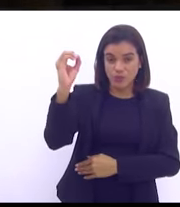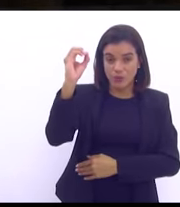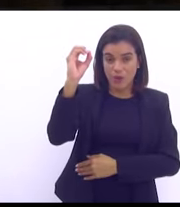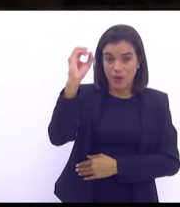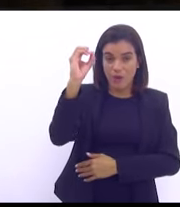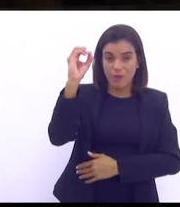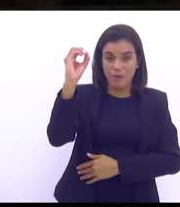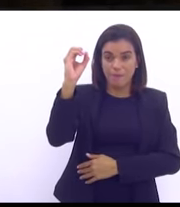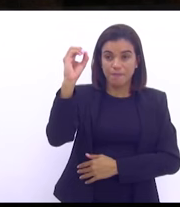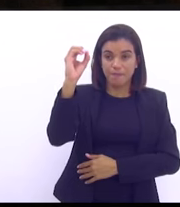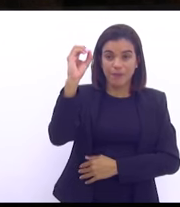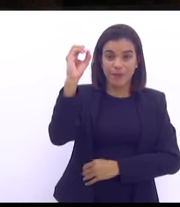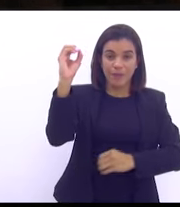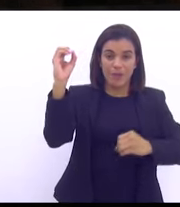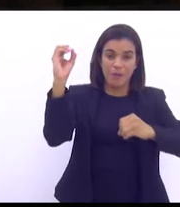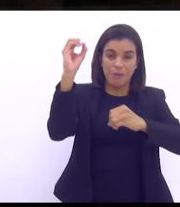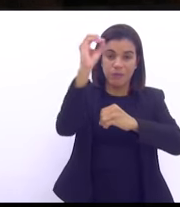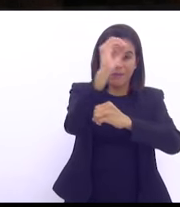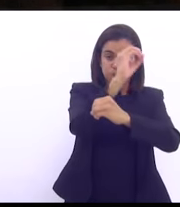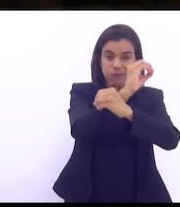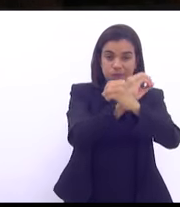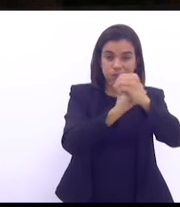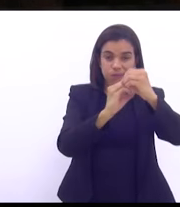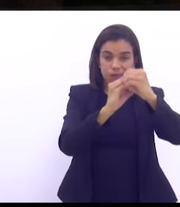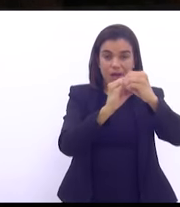entra na casa de Sagitário.